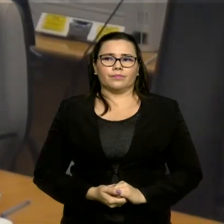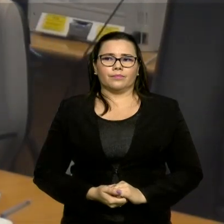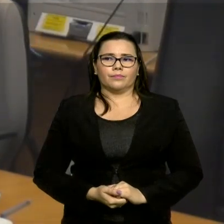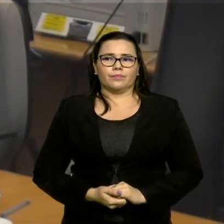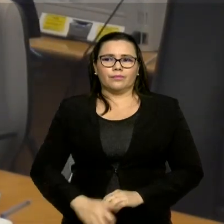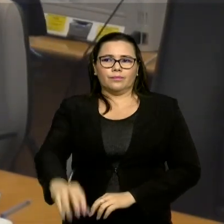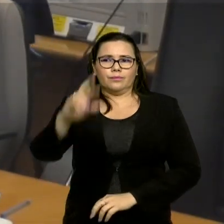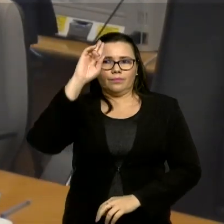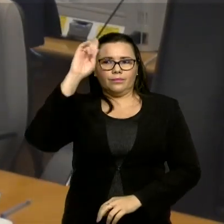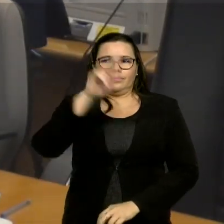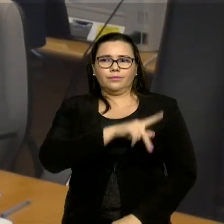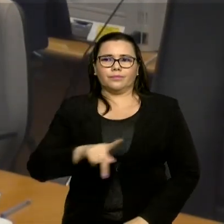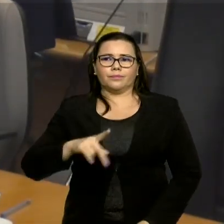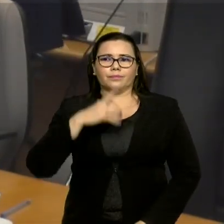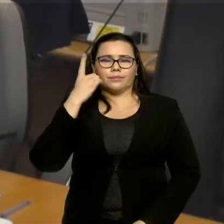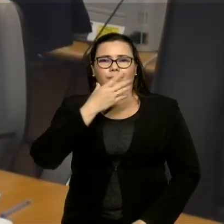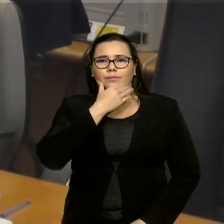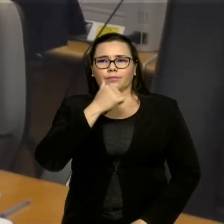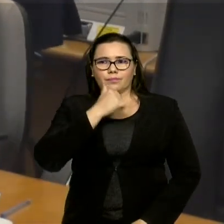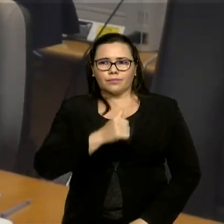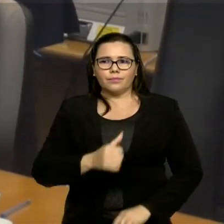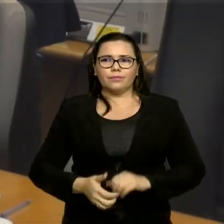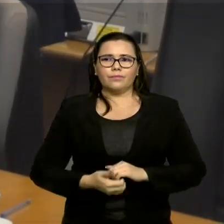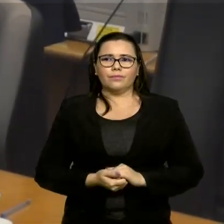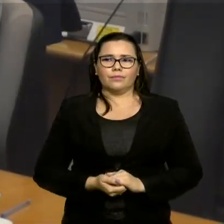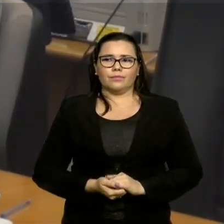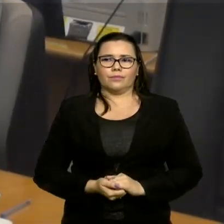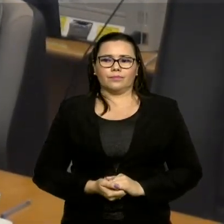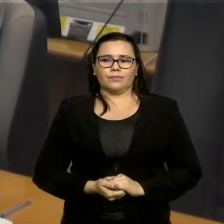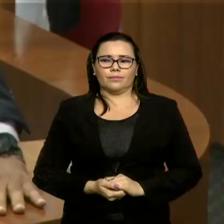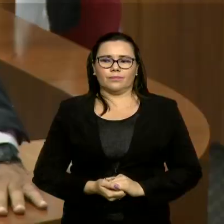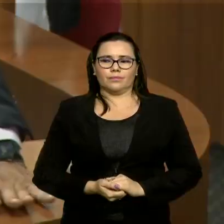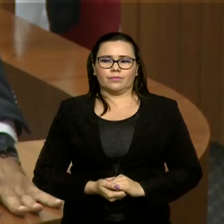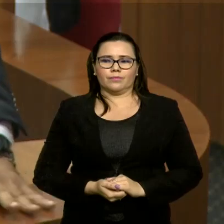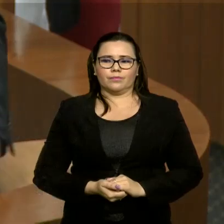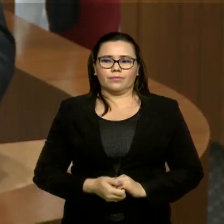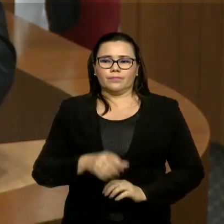Senhor presidente, senhores deputados, imprensa.